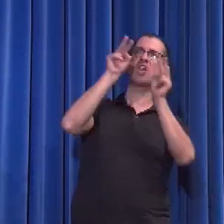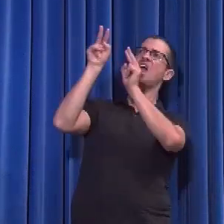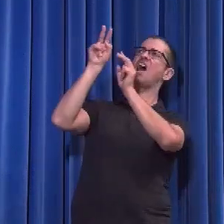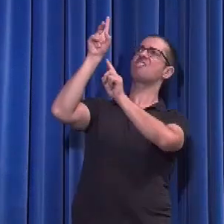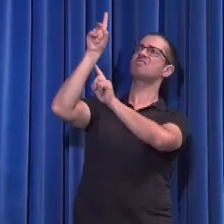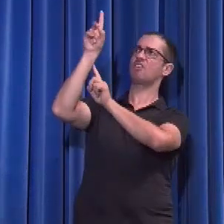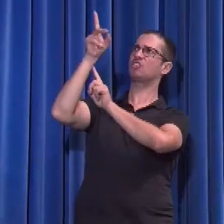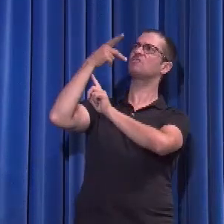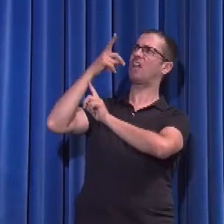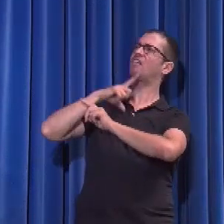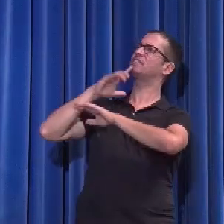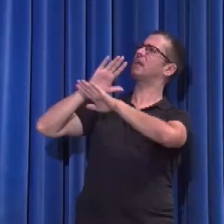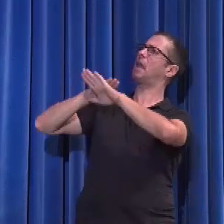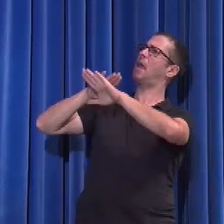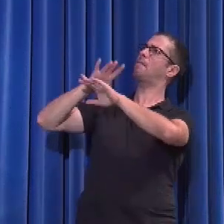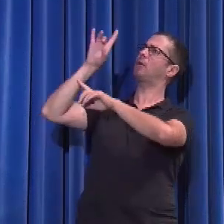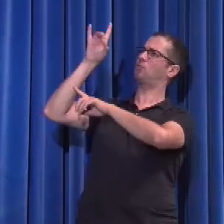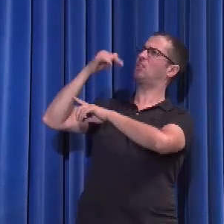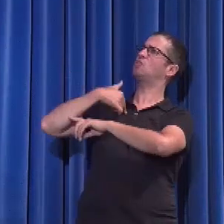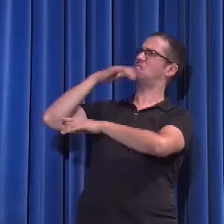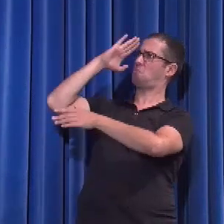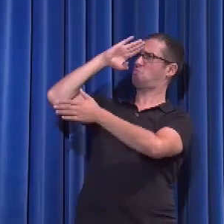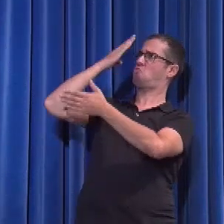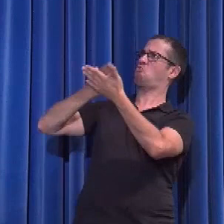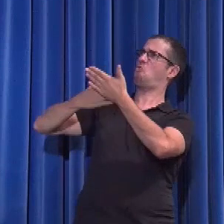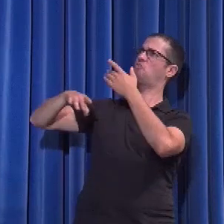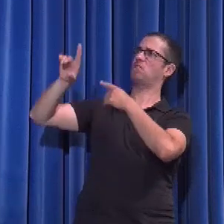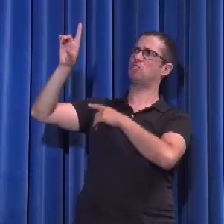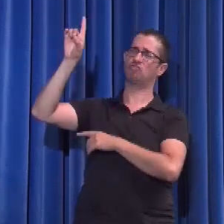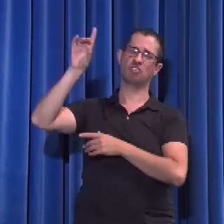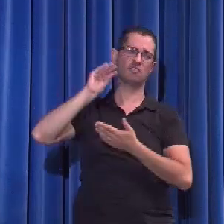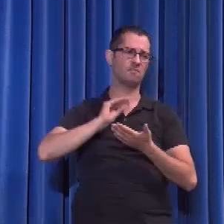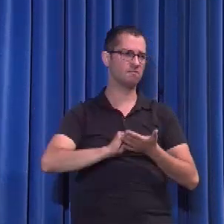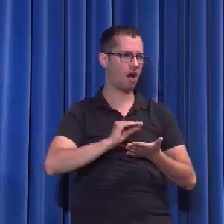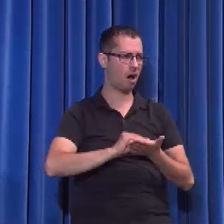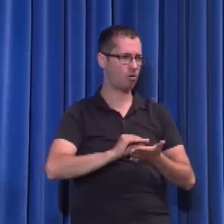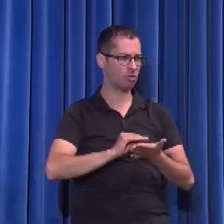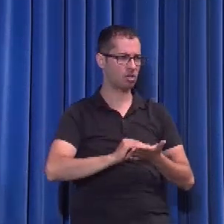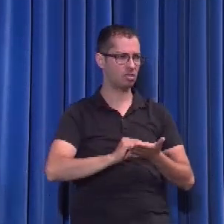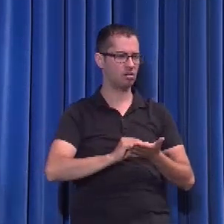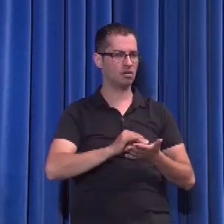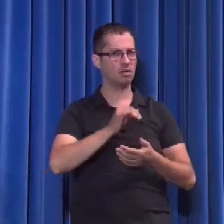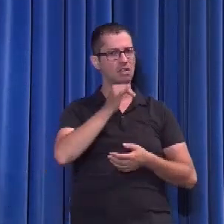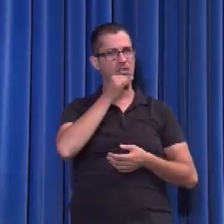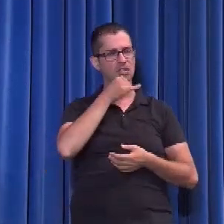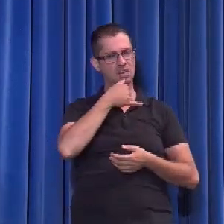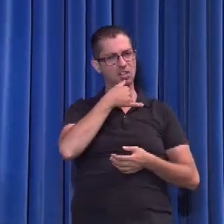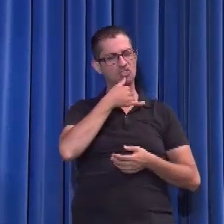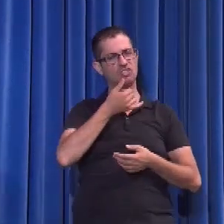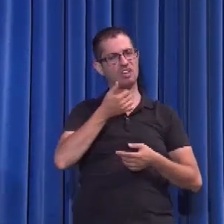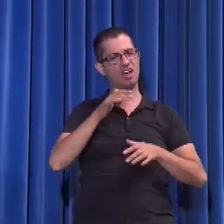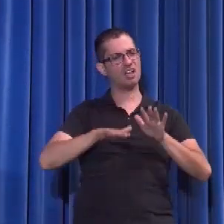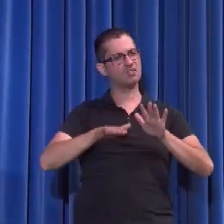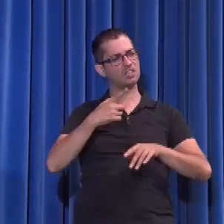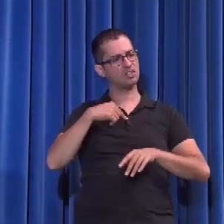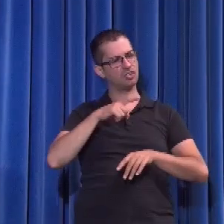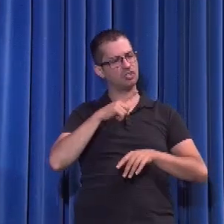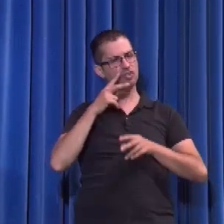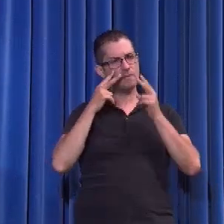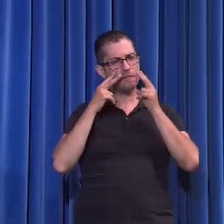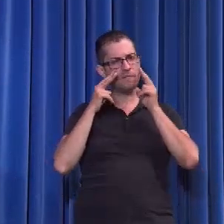meu Deus, em Ti eu confio. Que triste é quando nós vemos pessoas à nossa